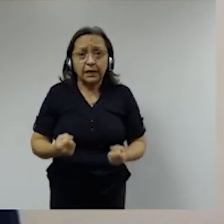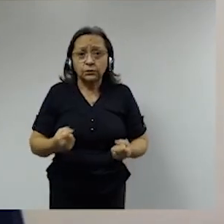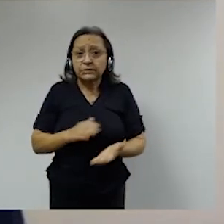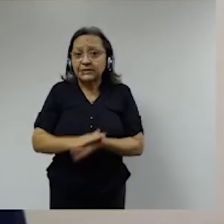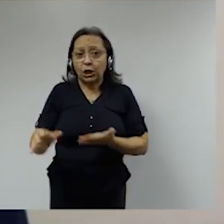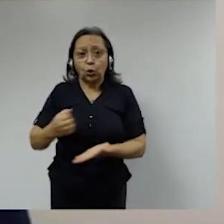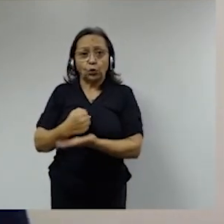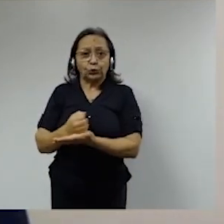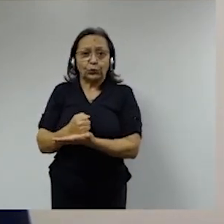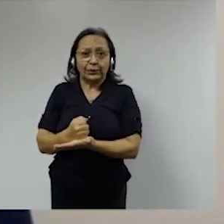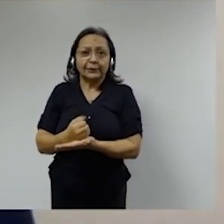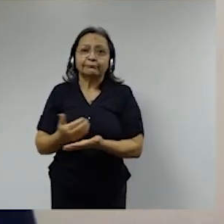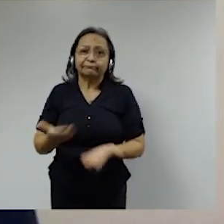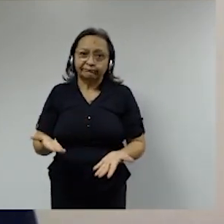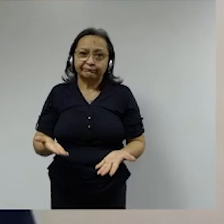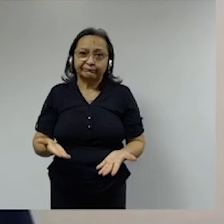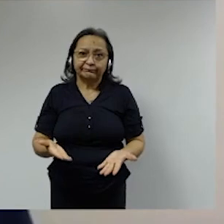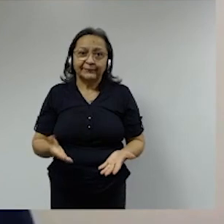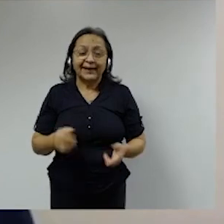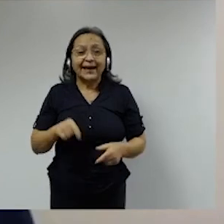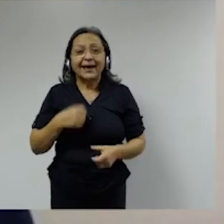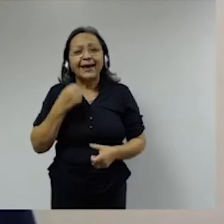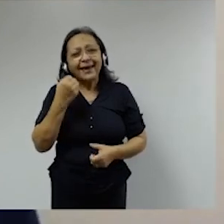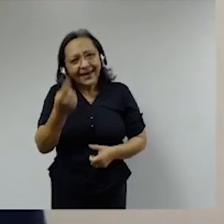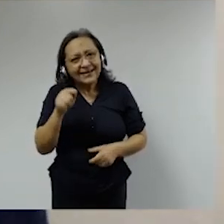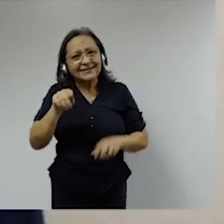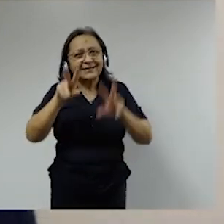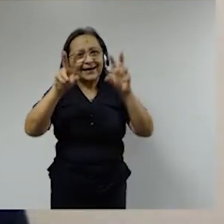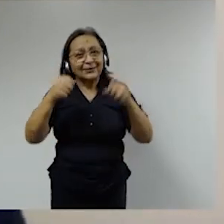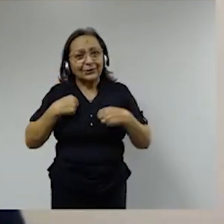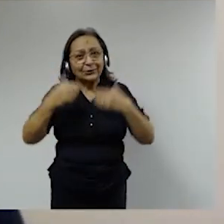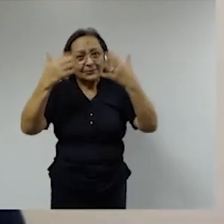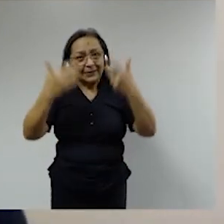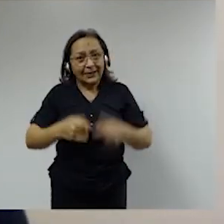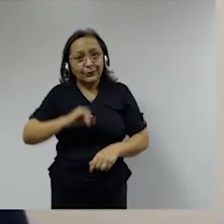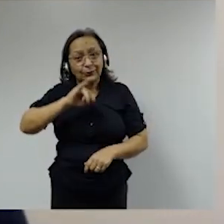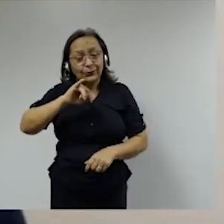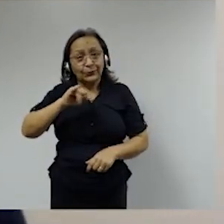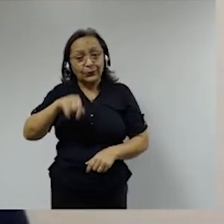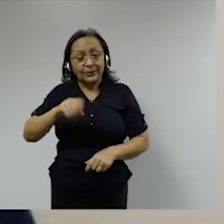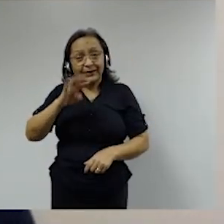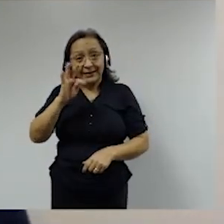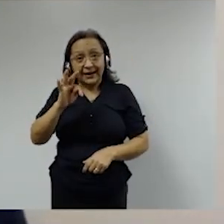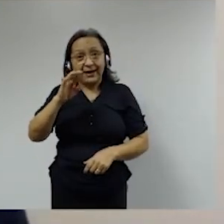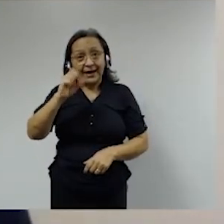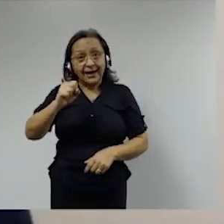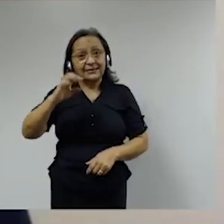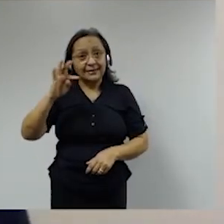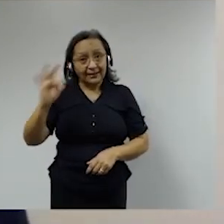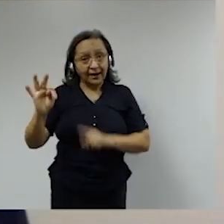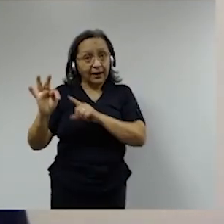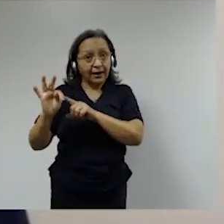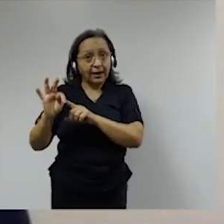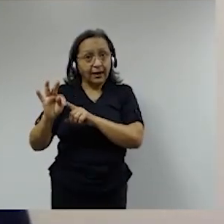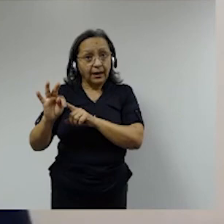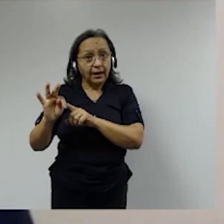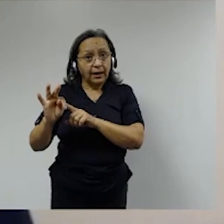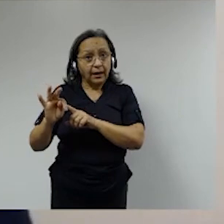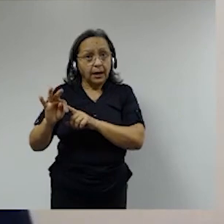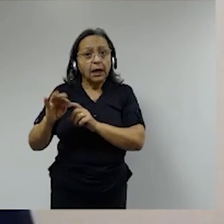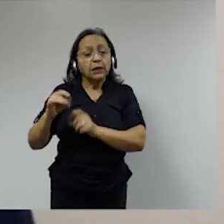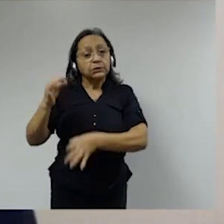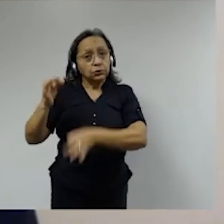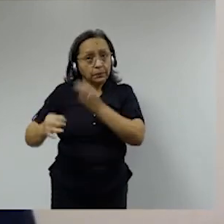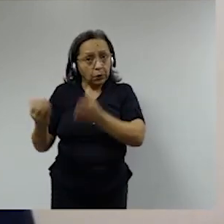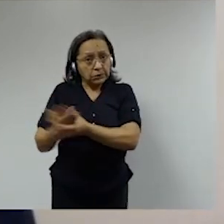descontrolado. É certo que no caso específico, esse que eu mencionei, do julgamento pelo TST, não se tratava de teletrabalho,